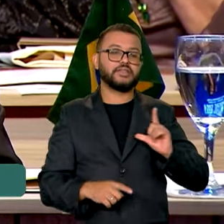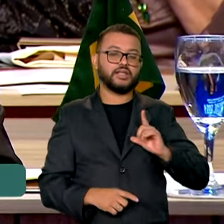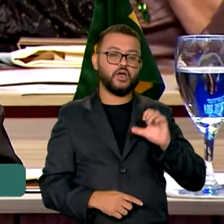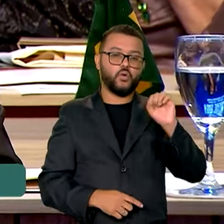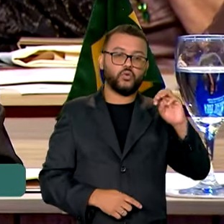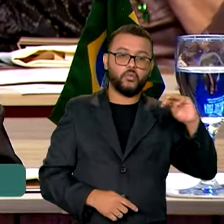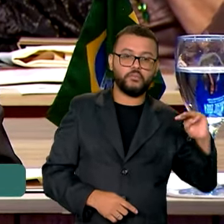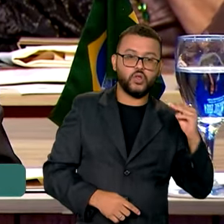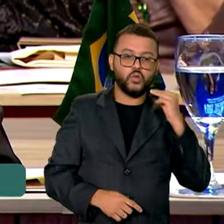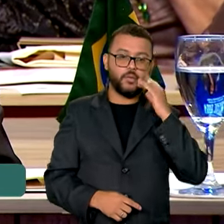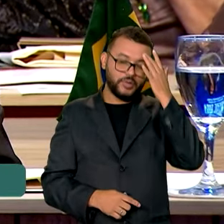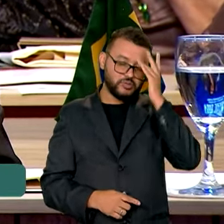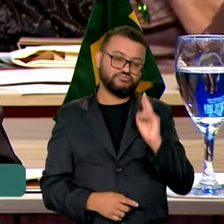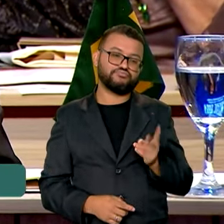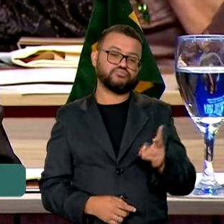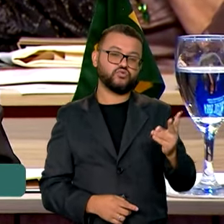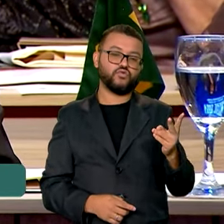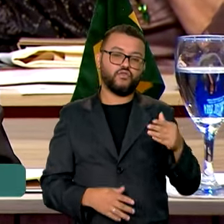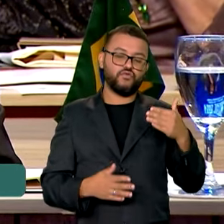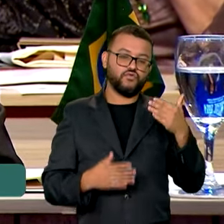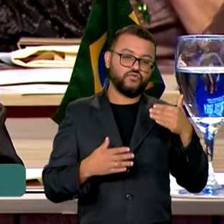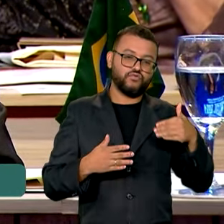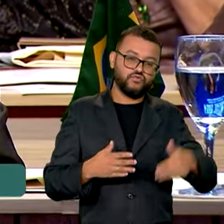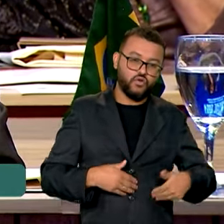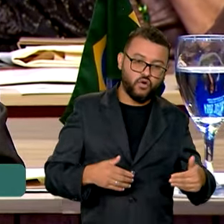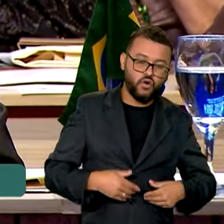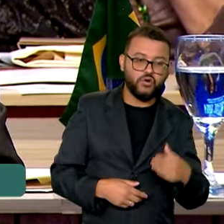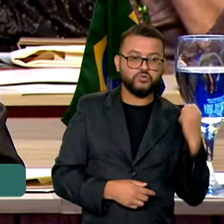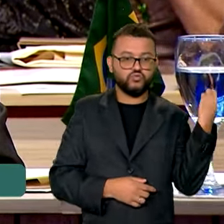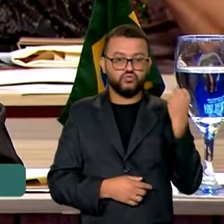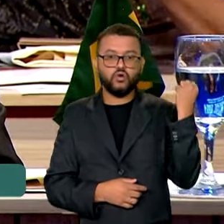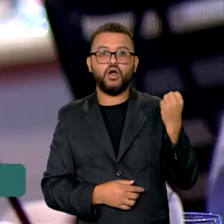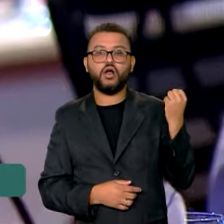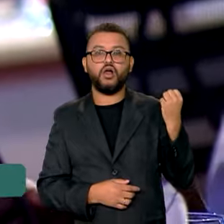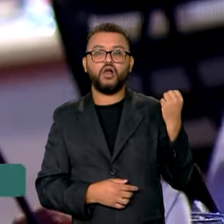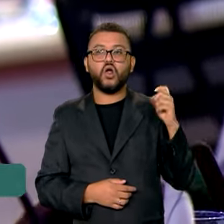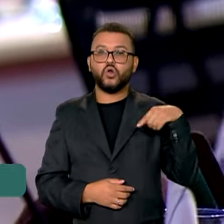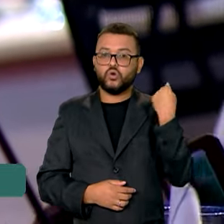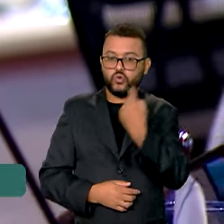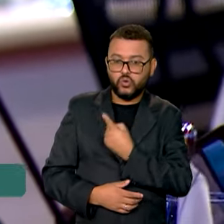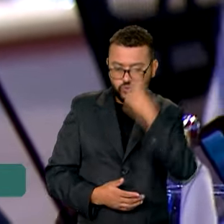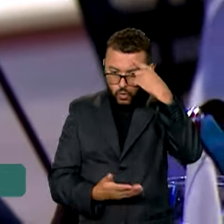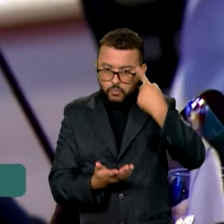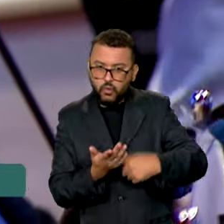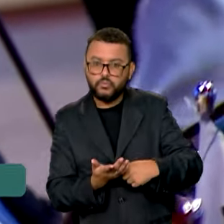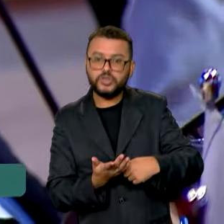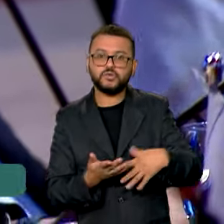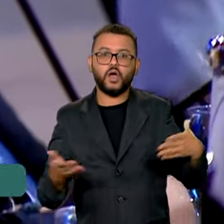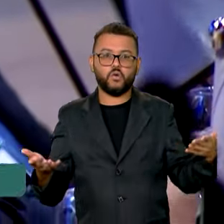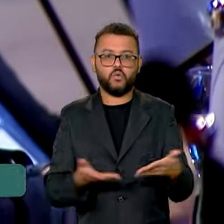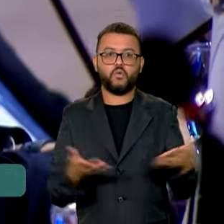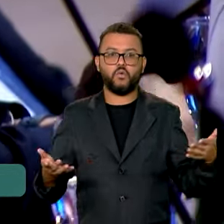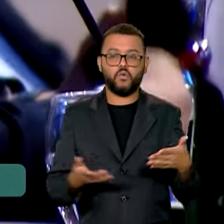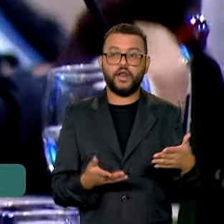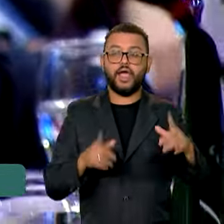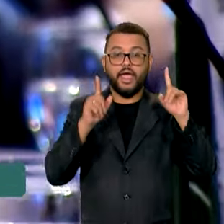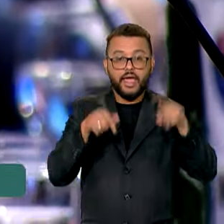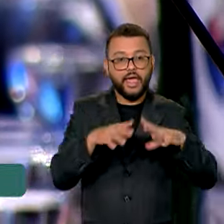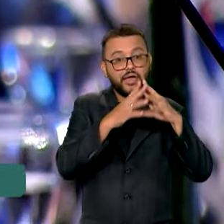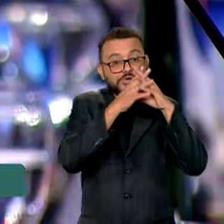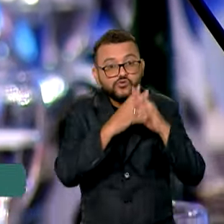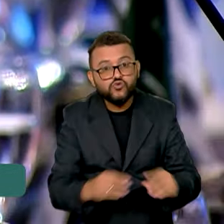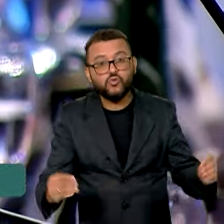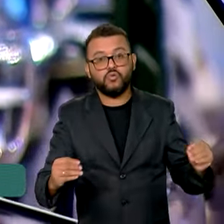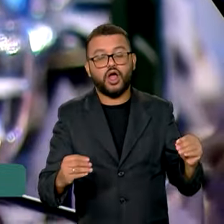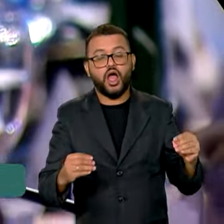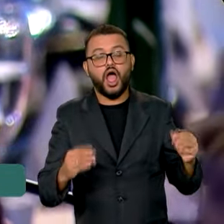brasileiros e brasileiras nessa situação. Este é um compromisso mais urgente do meu governo, acabar com a fome